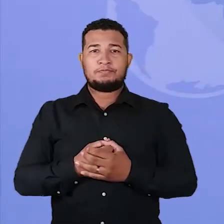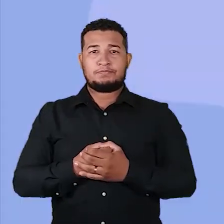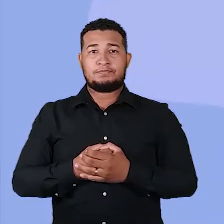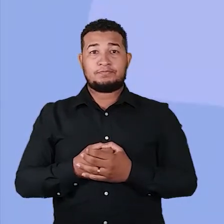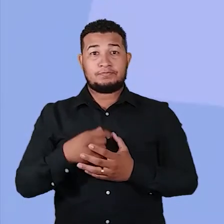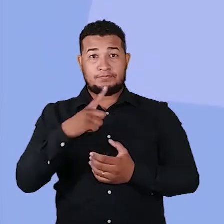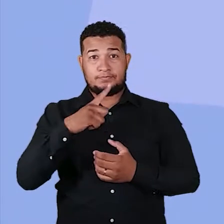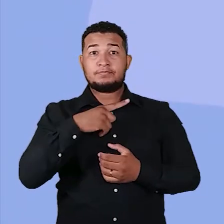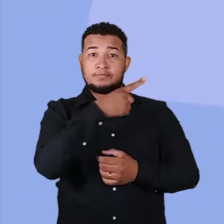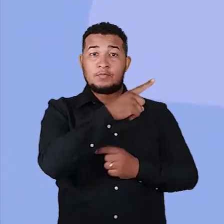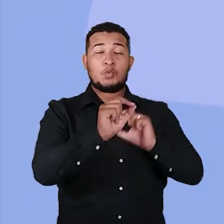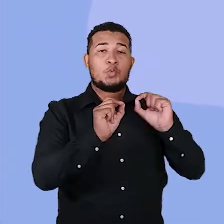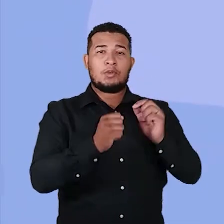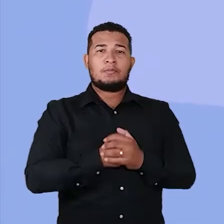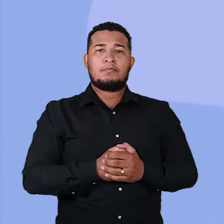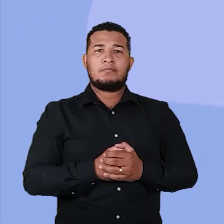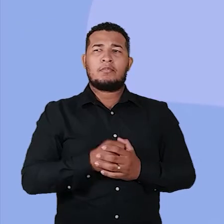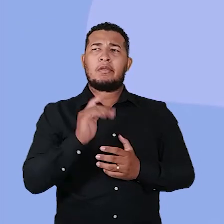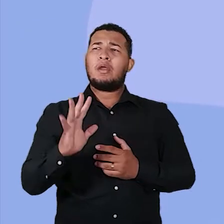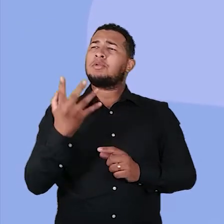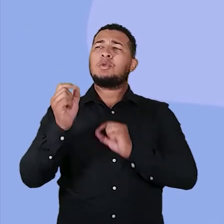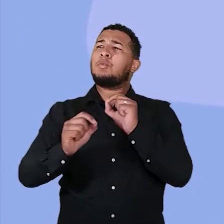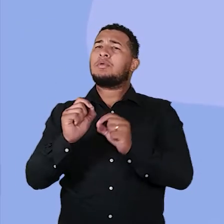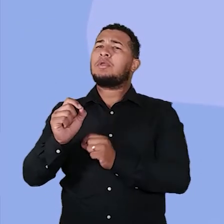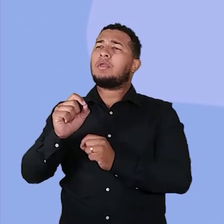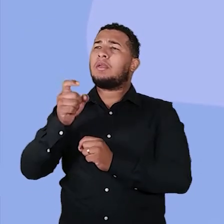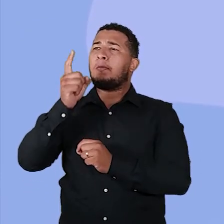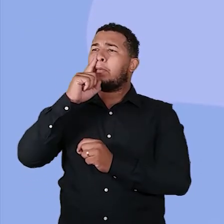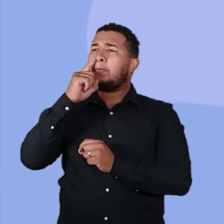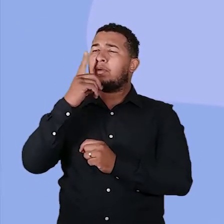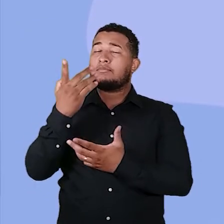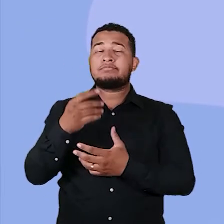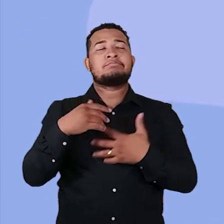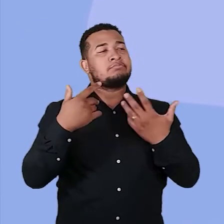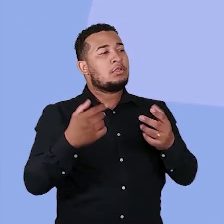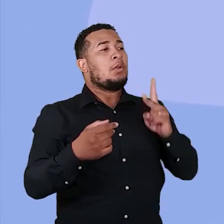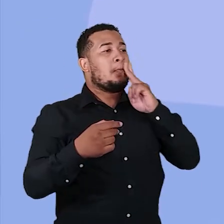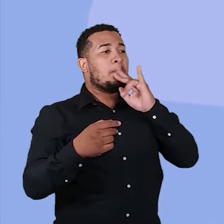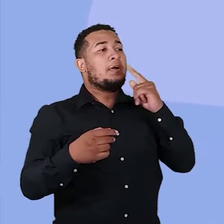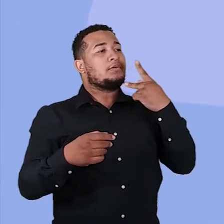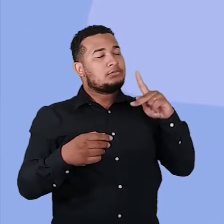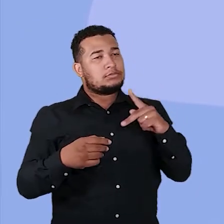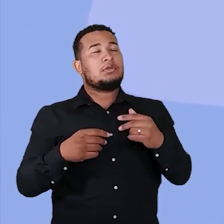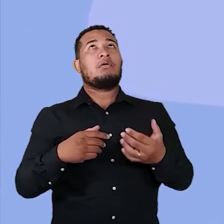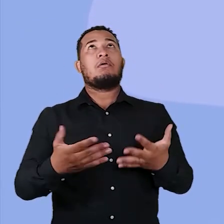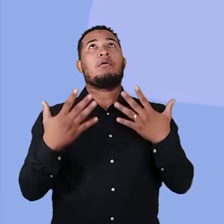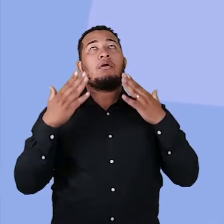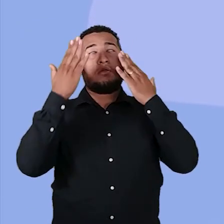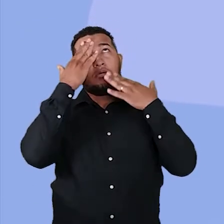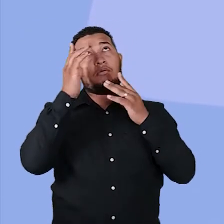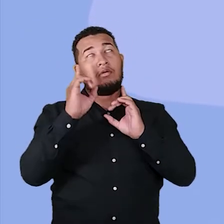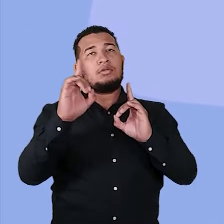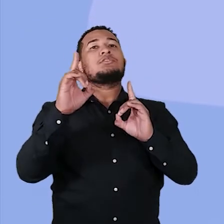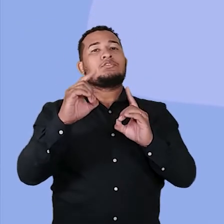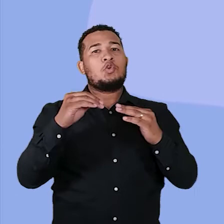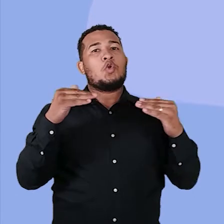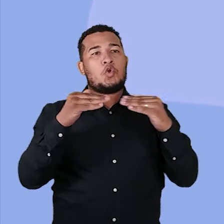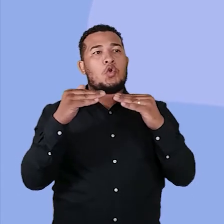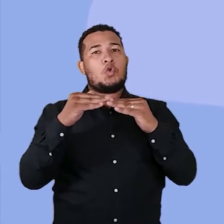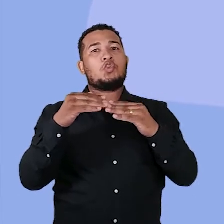Dá uma olhada aí. Está escrito assim, o que está vendo, mamãe? Seu pai finalmente concordou em me levar para jantar